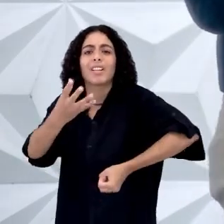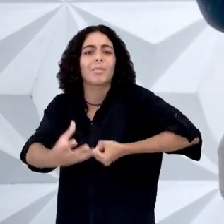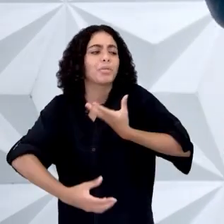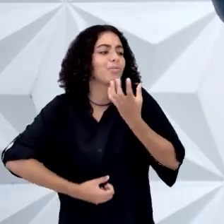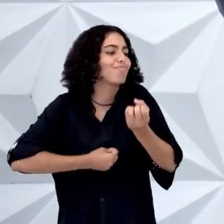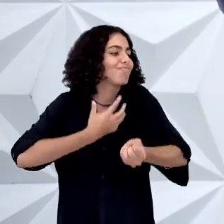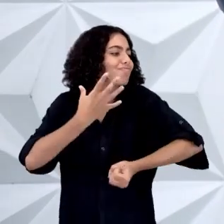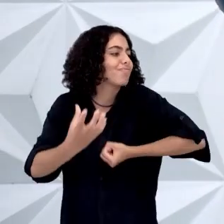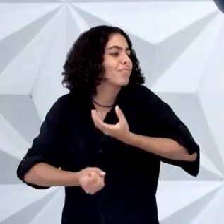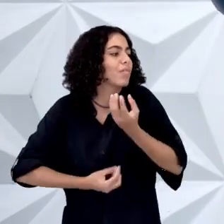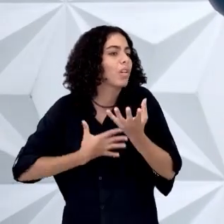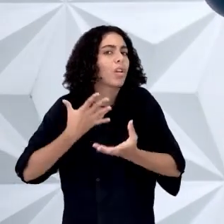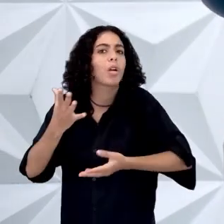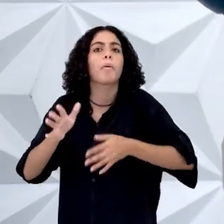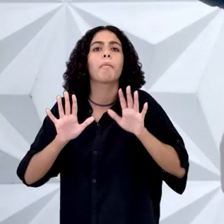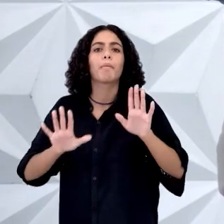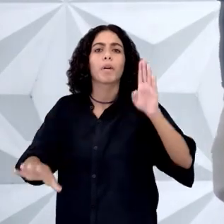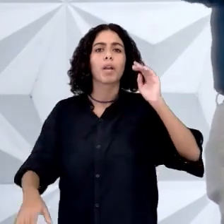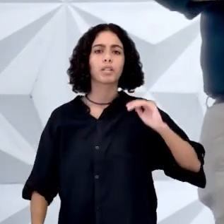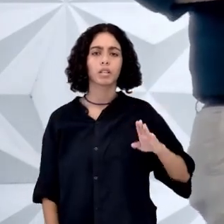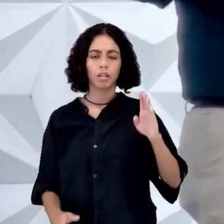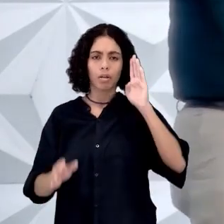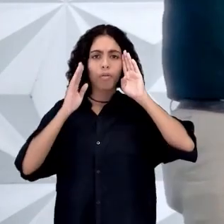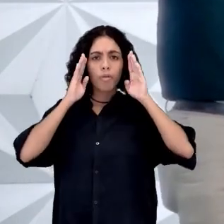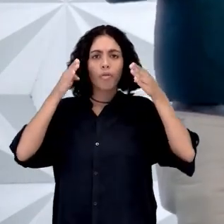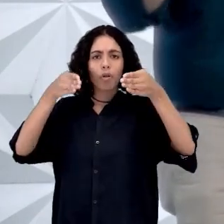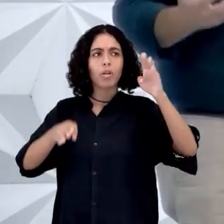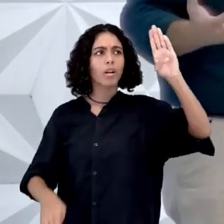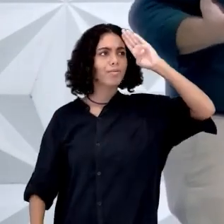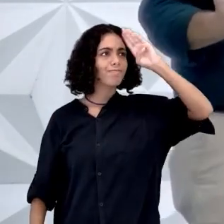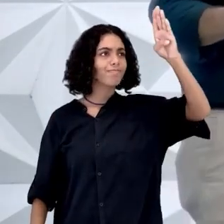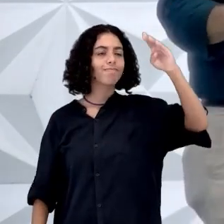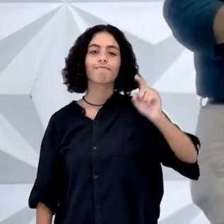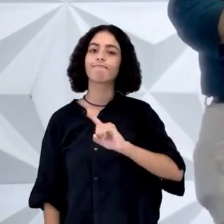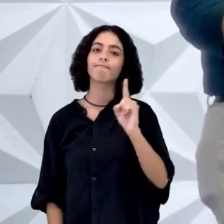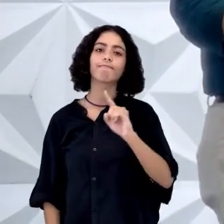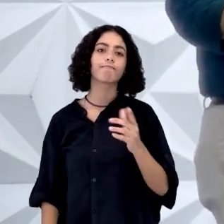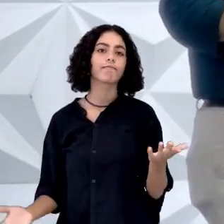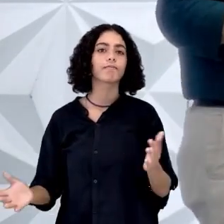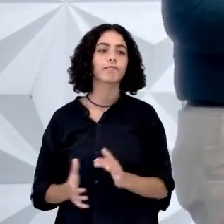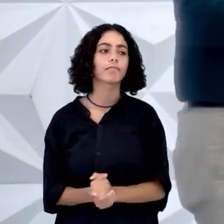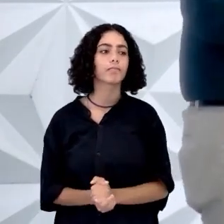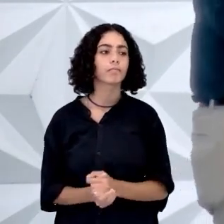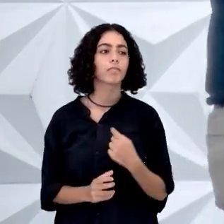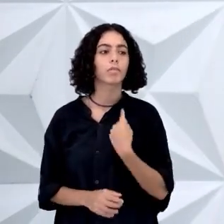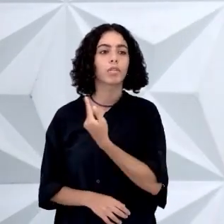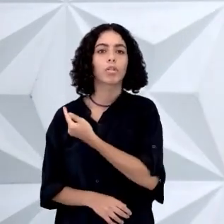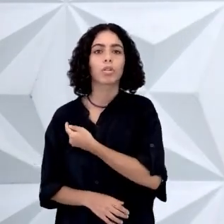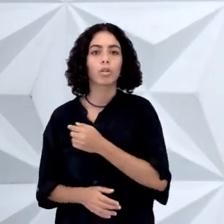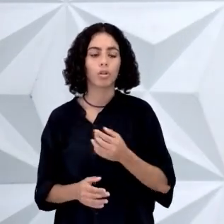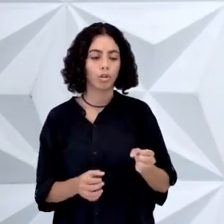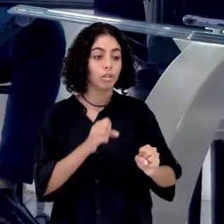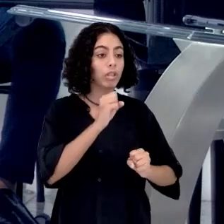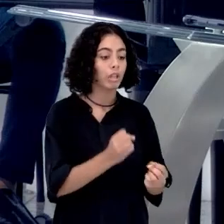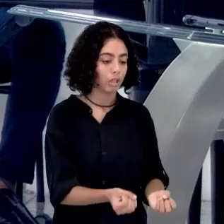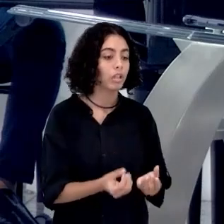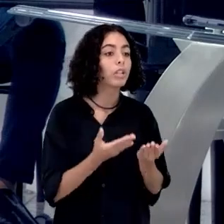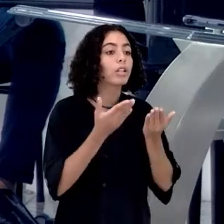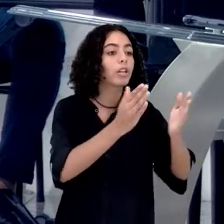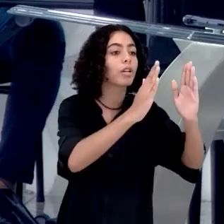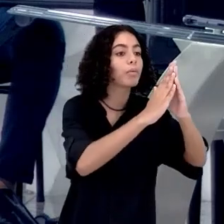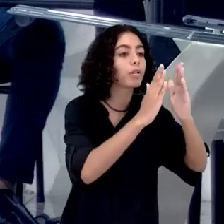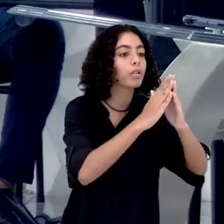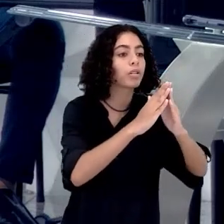principal. Muitas vezes nós oferecemos até uma casa para a nossa família, mas não oferecemos a segurança que a